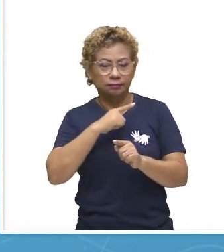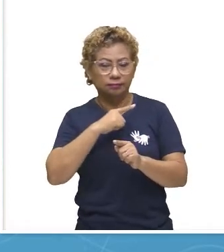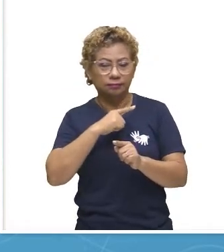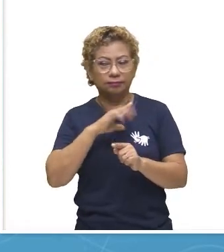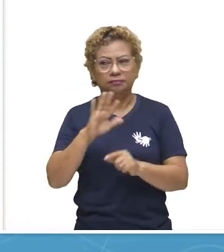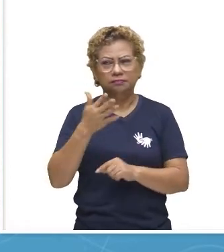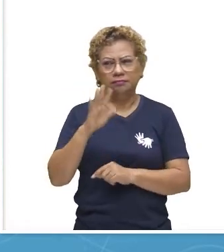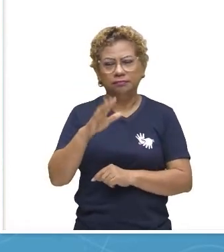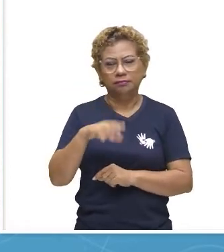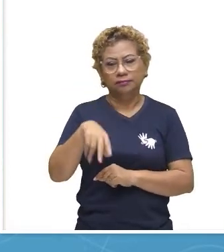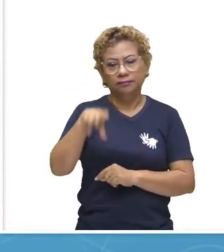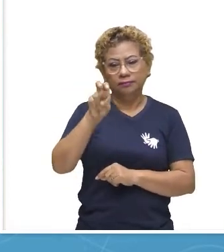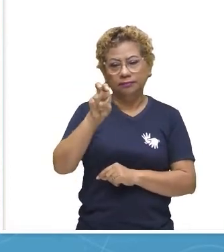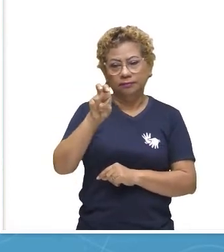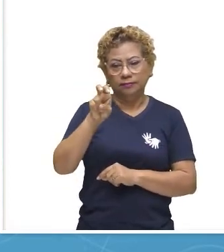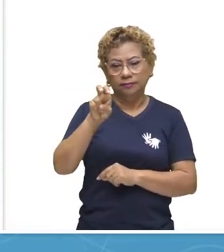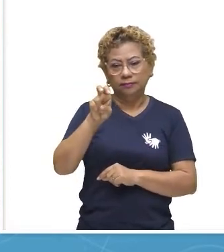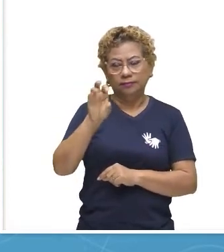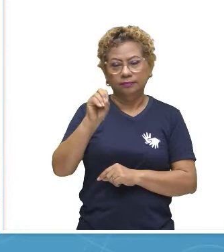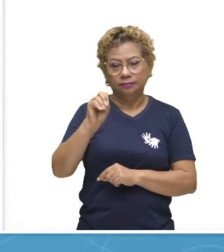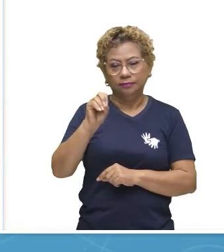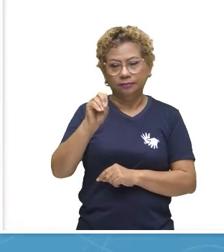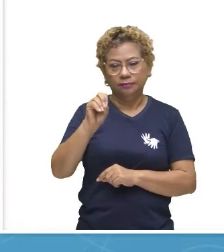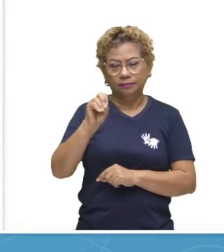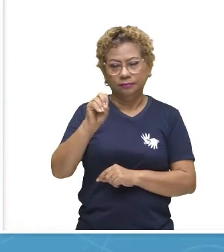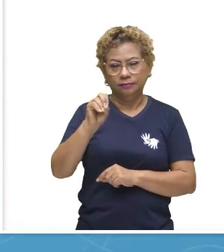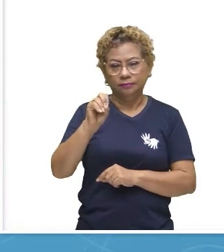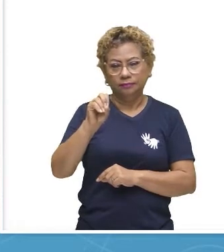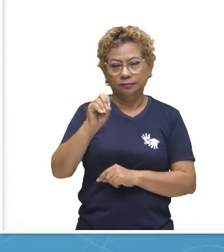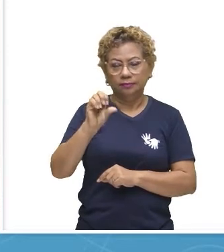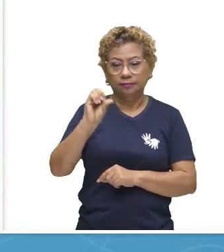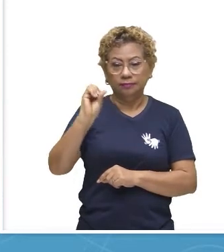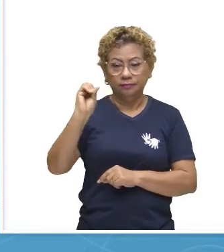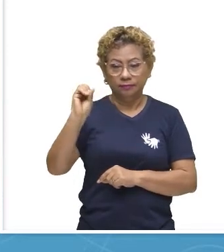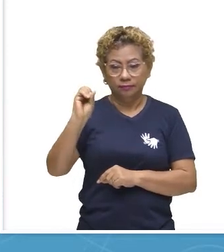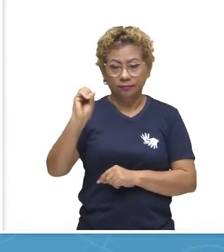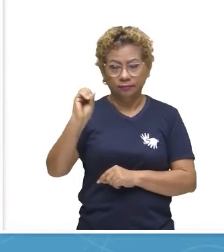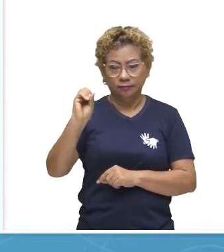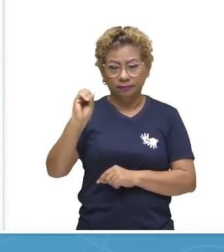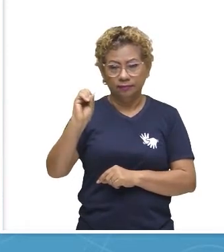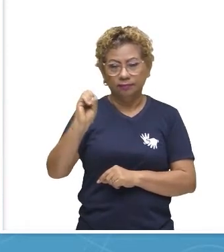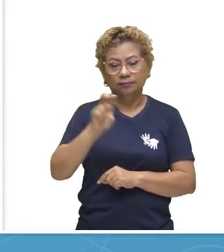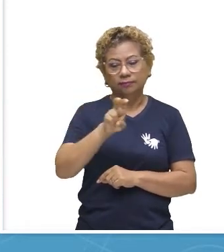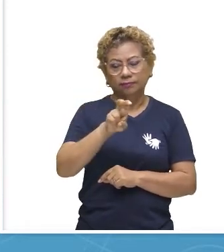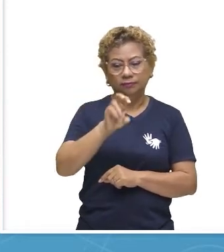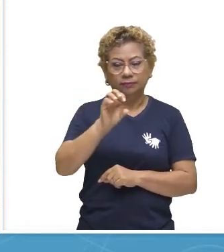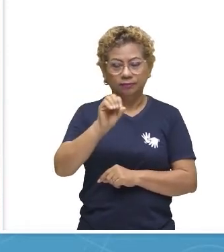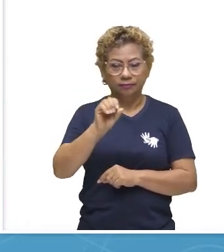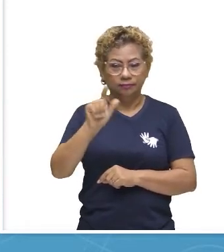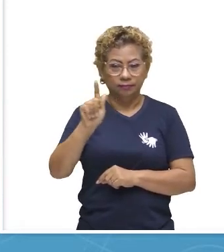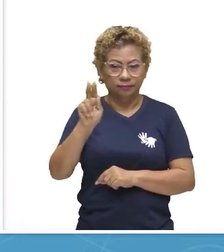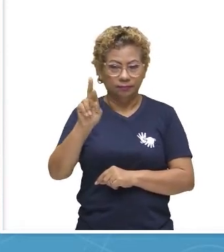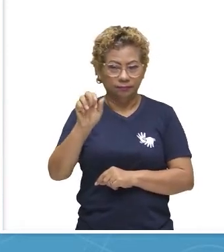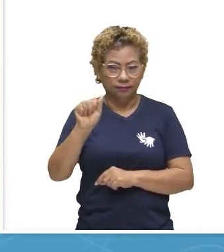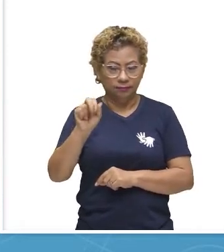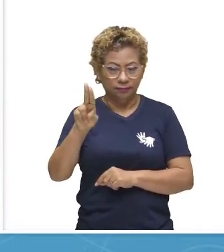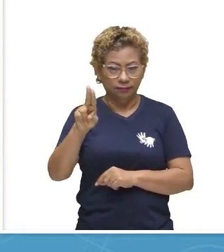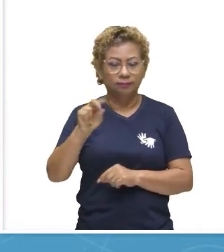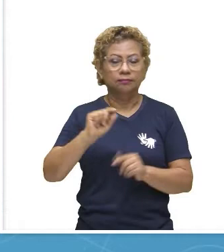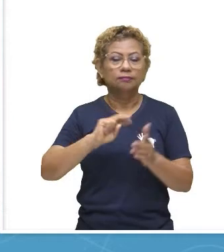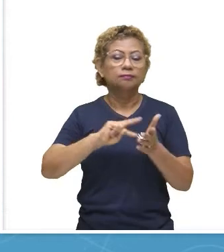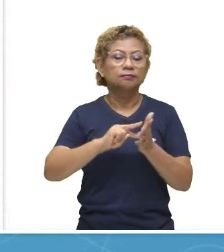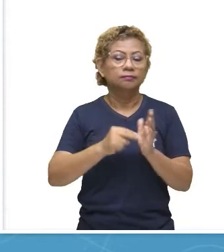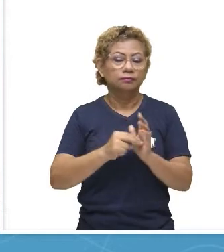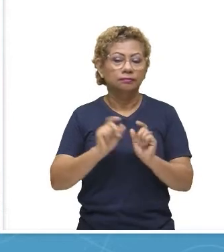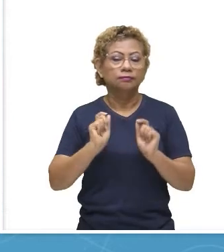digamos, 50 graus. Exemplo, tá? Se ele medir 50 graus,